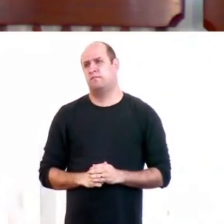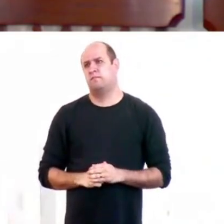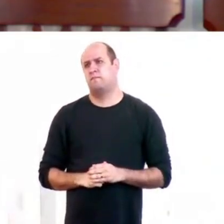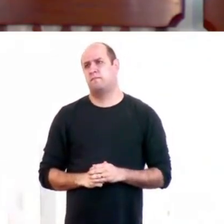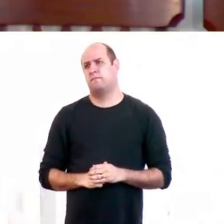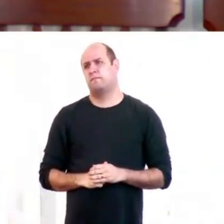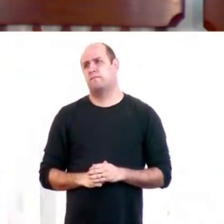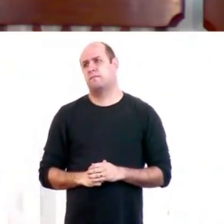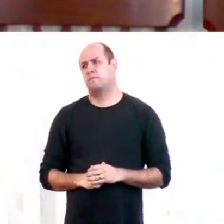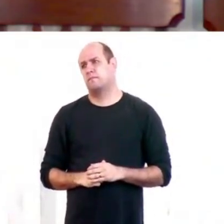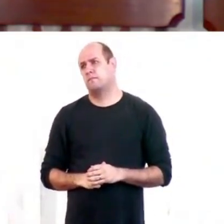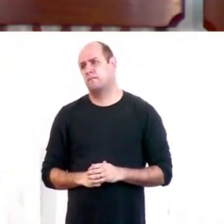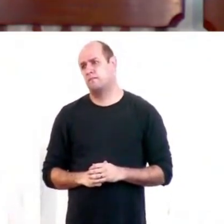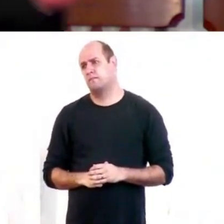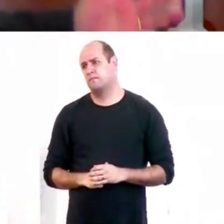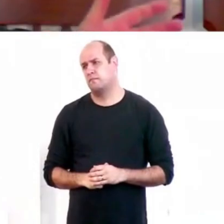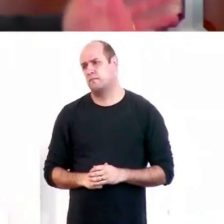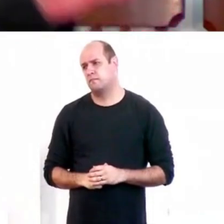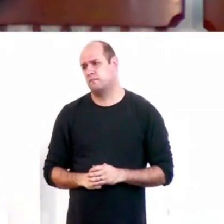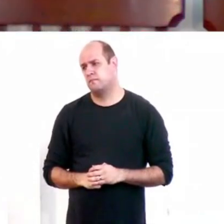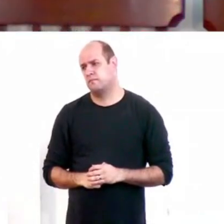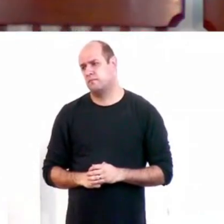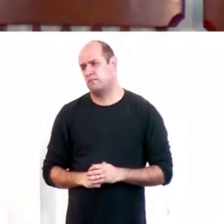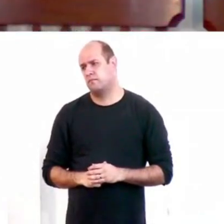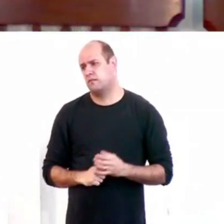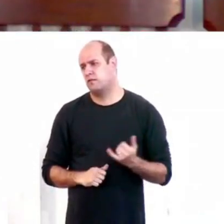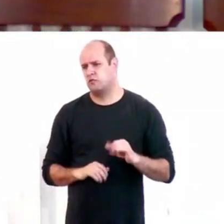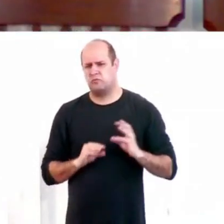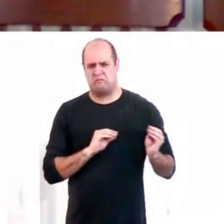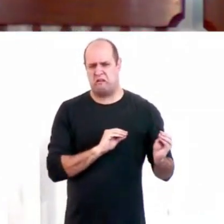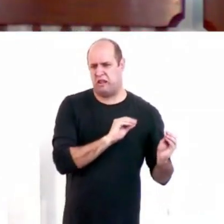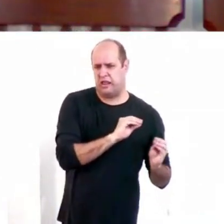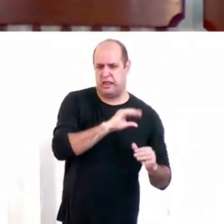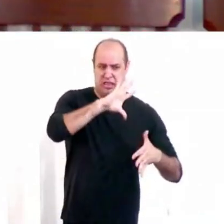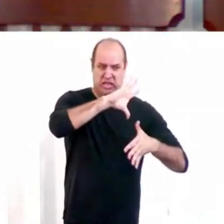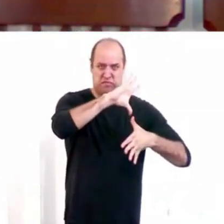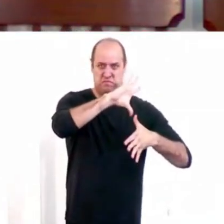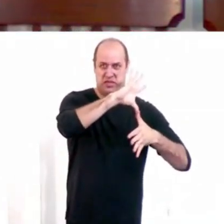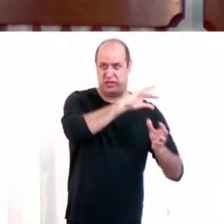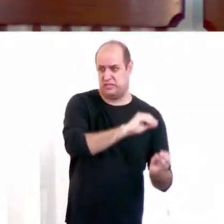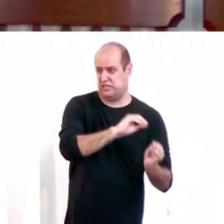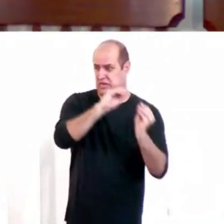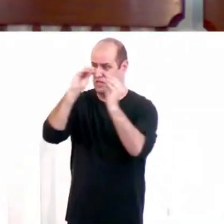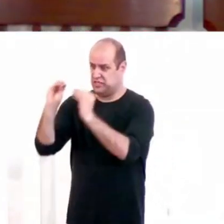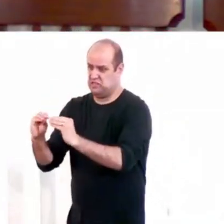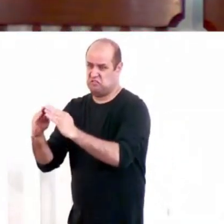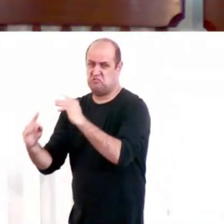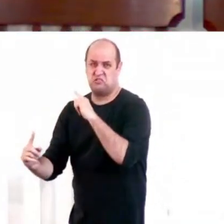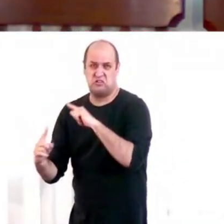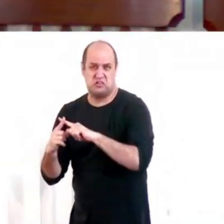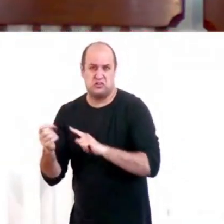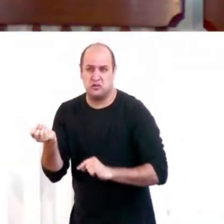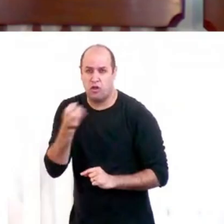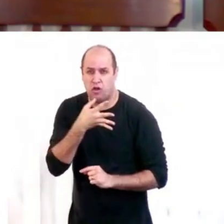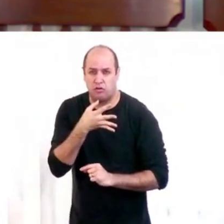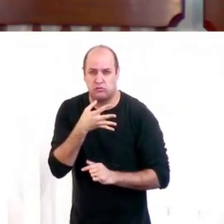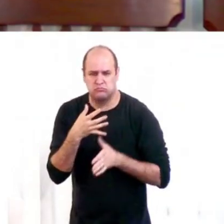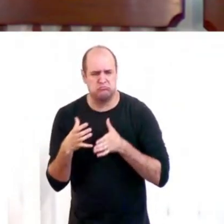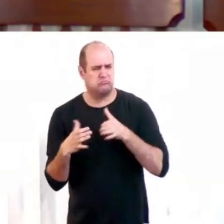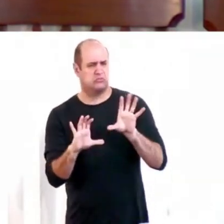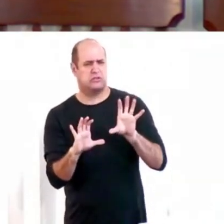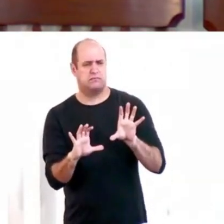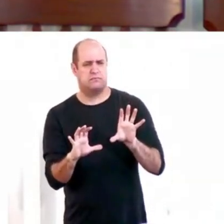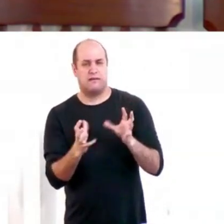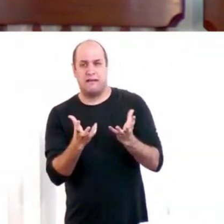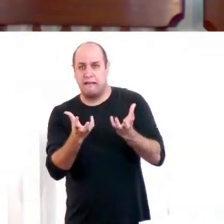Não tragam, ela disse, não tragam da América a igreja, tragam a Cristo Jesus,